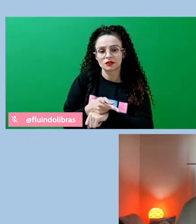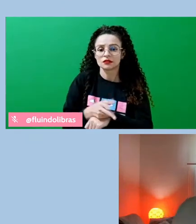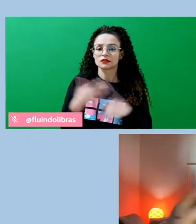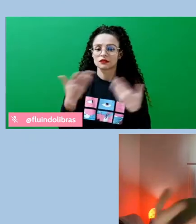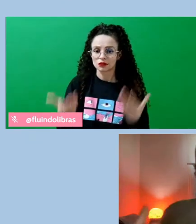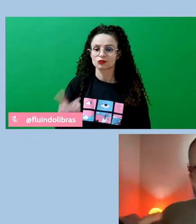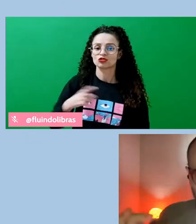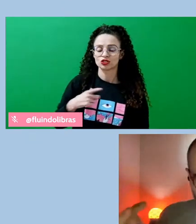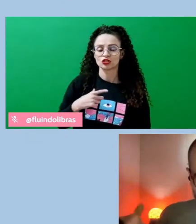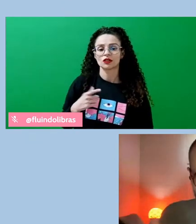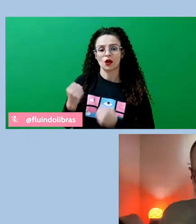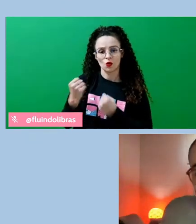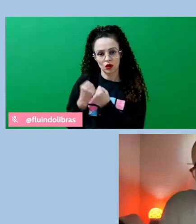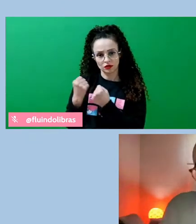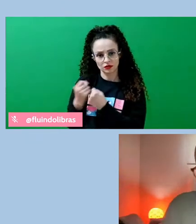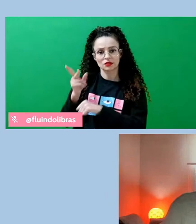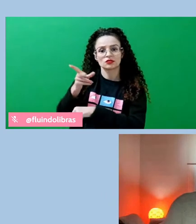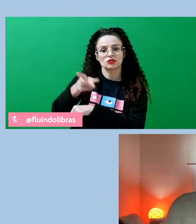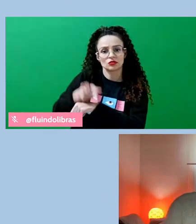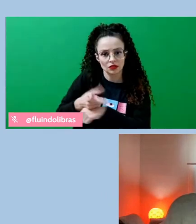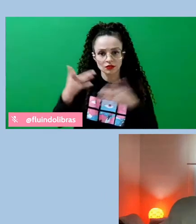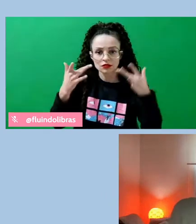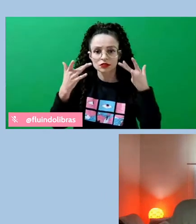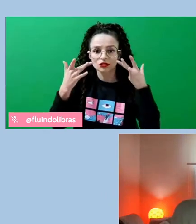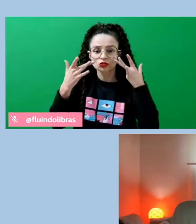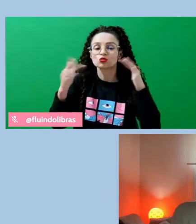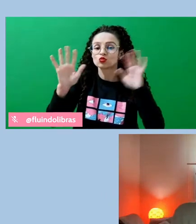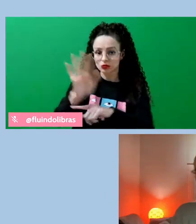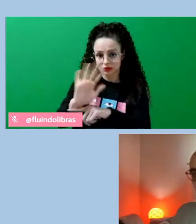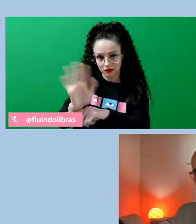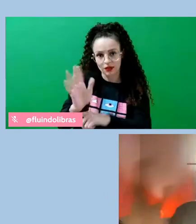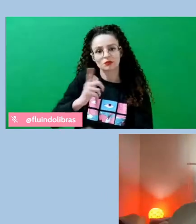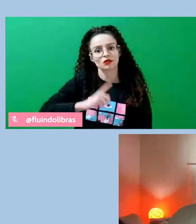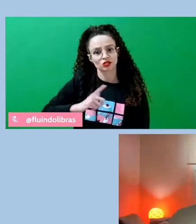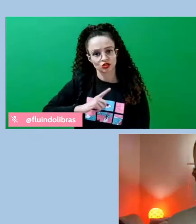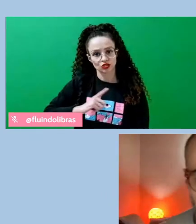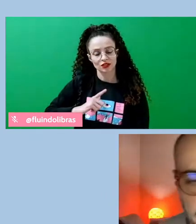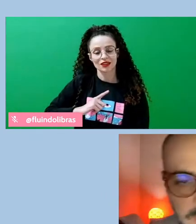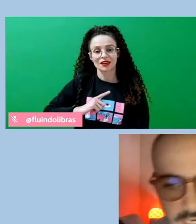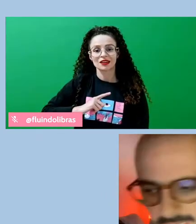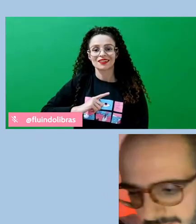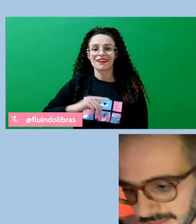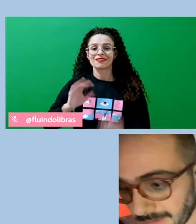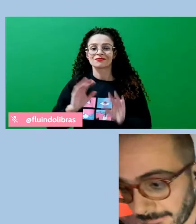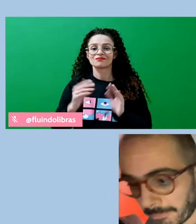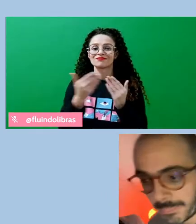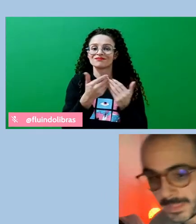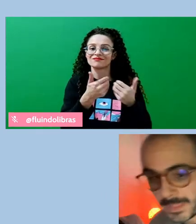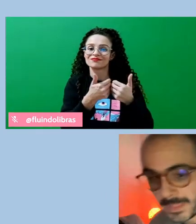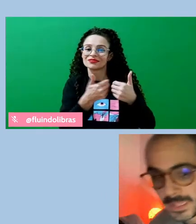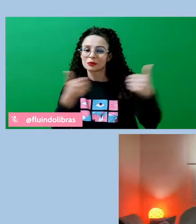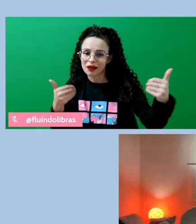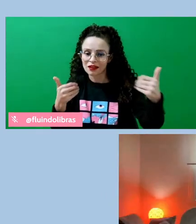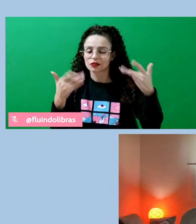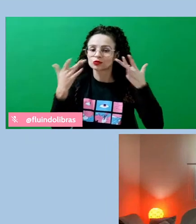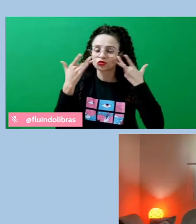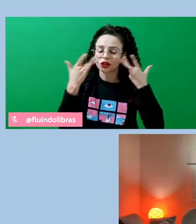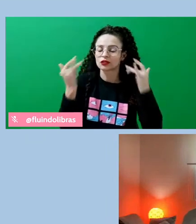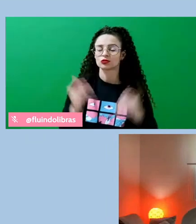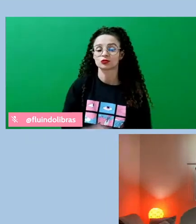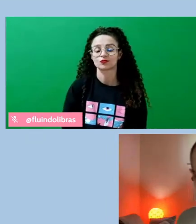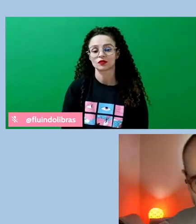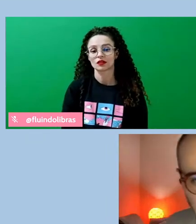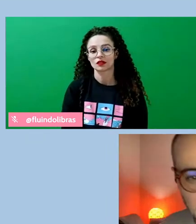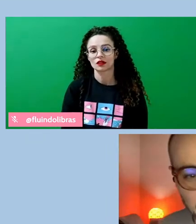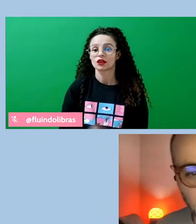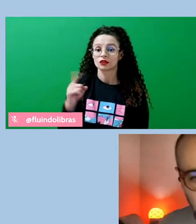câmera do cinema, o som, as pessoas do cinema estavam, de uma certa maneira, exiladas ali naquele teatro, porque as produções estavam todas paradas. E nós, teoricamente,